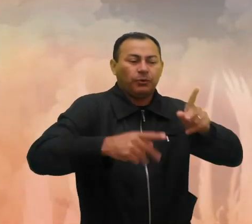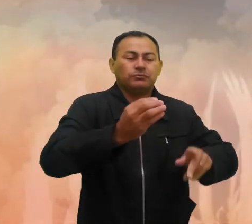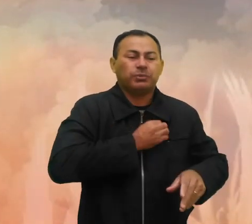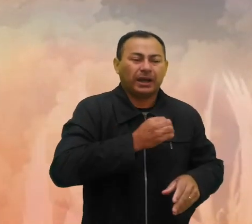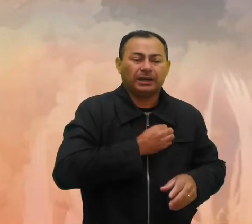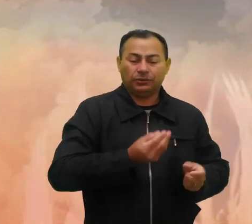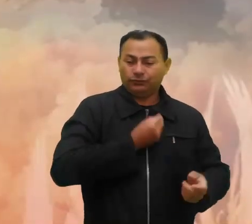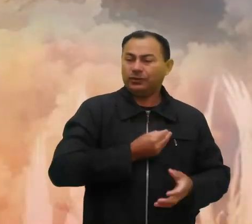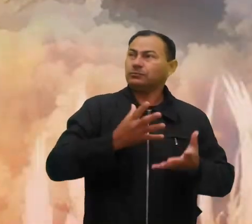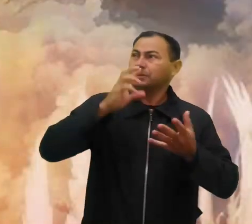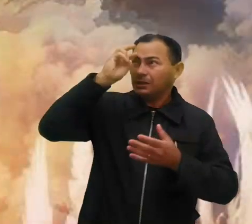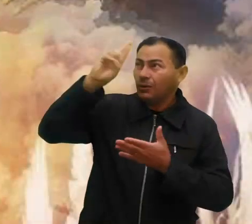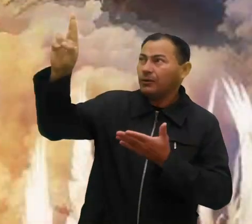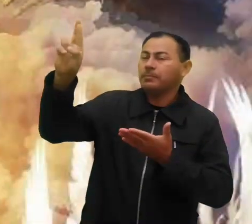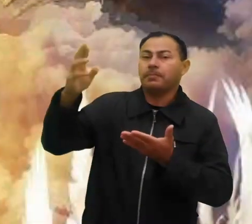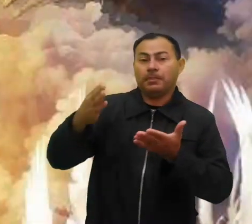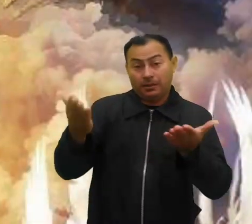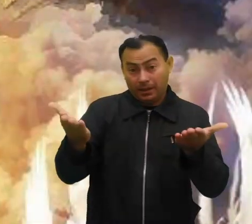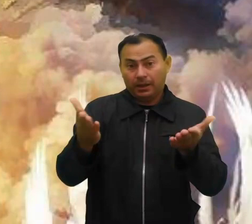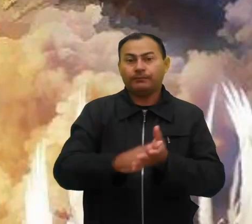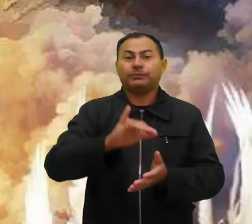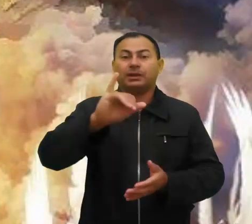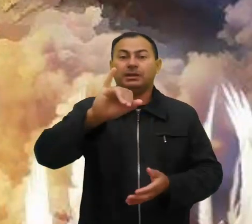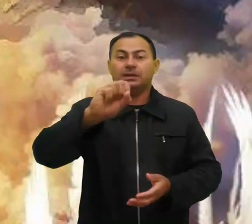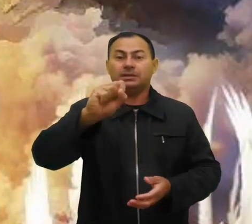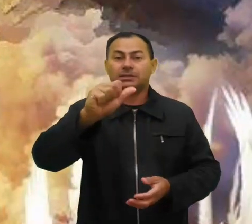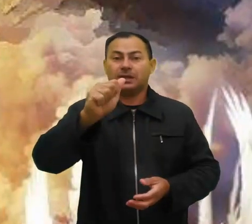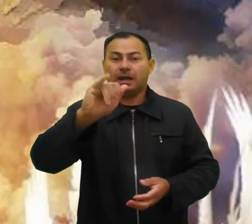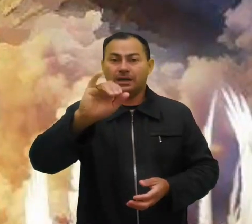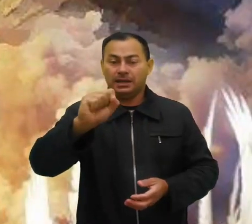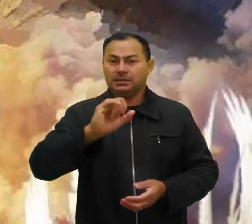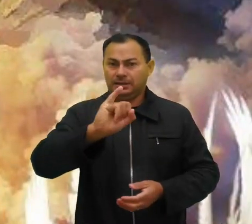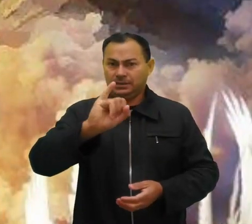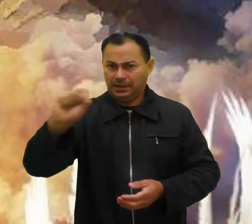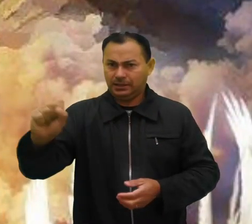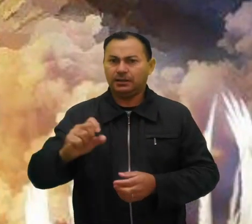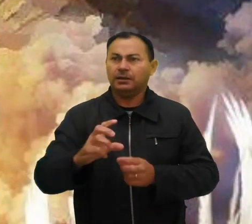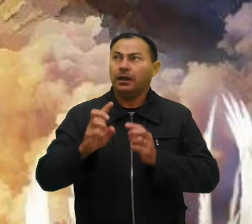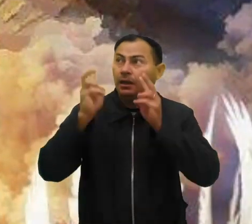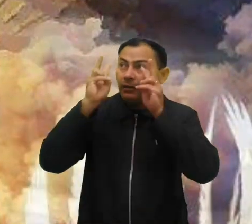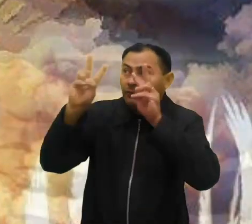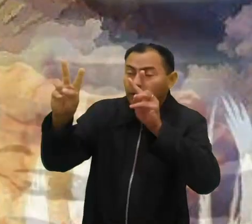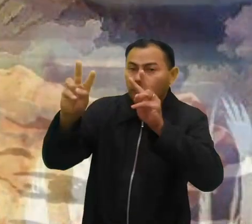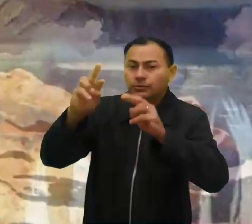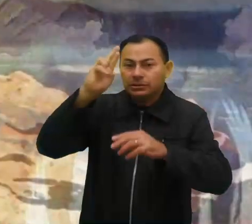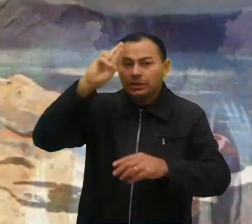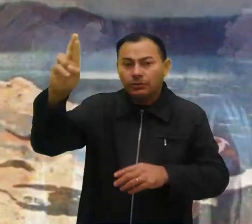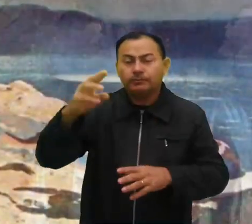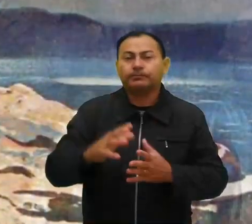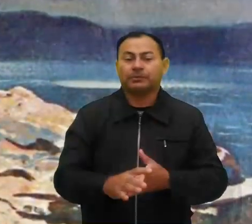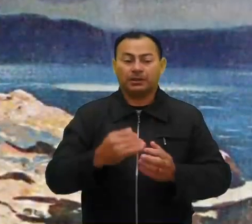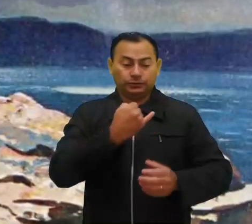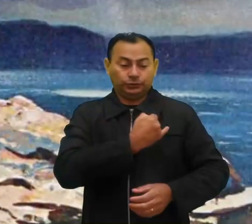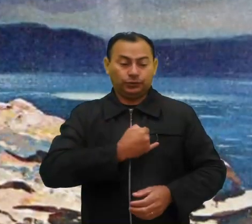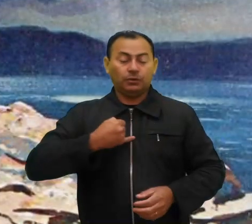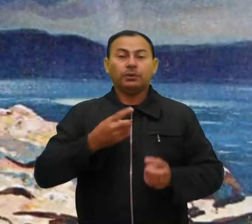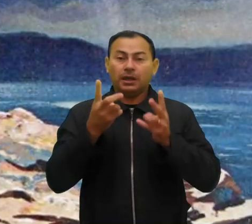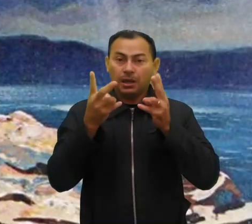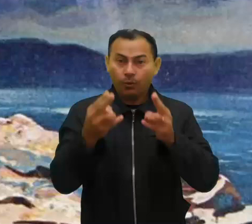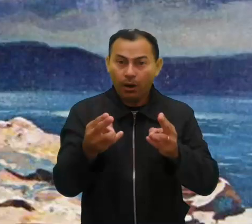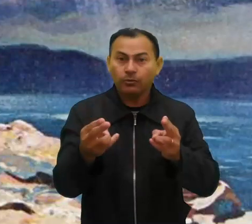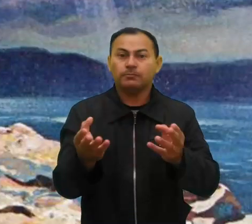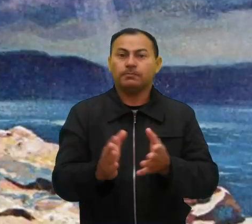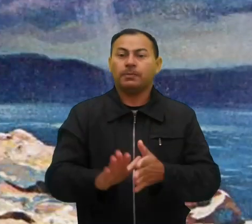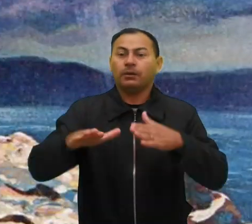lábios impuros. Foi assim que Isaías se sentiu quando viu o Senhor. Com João foi a mesma